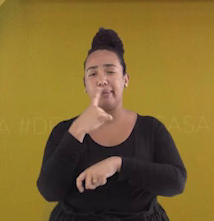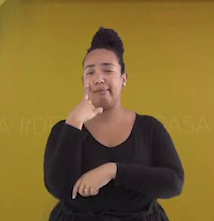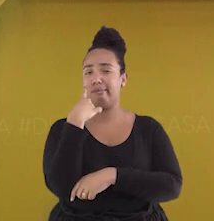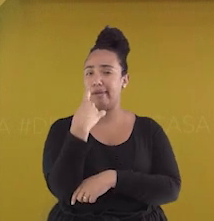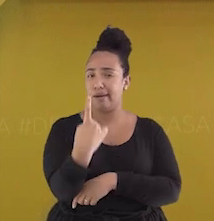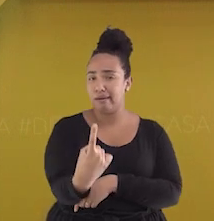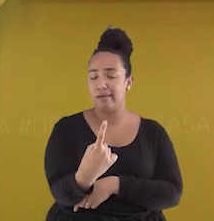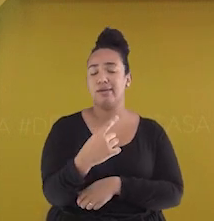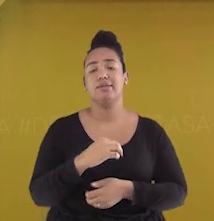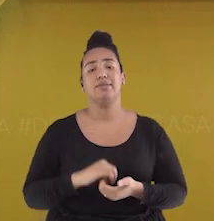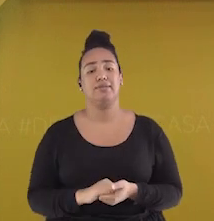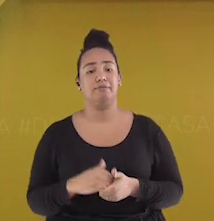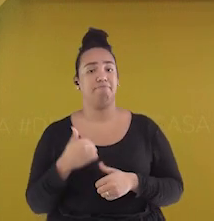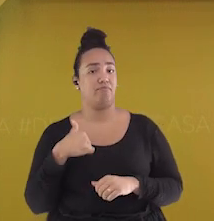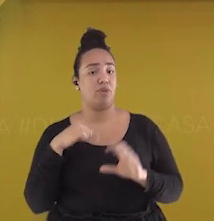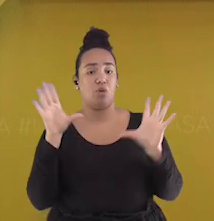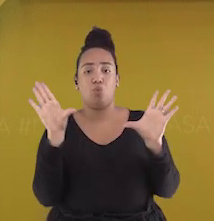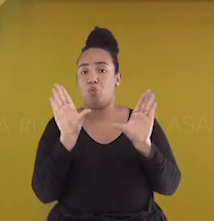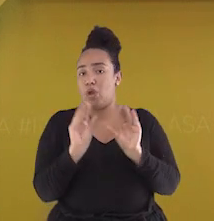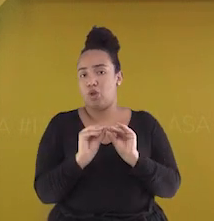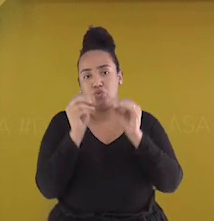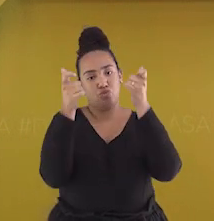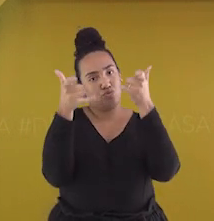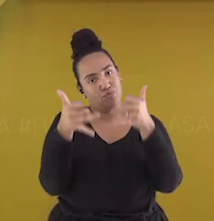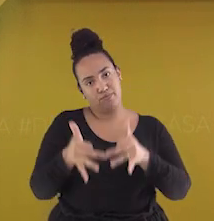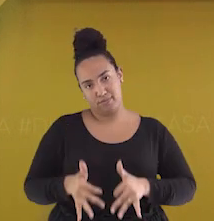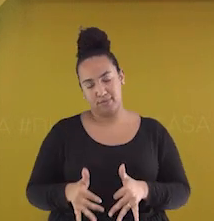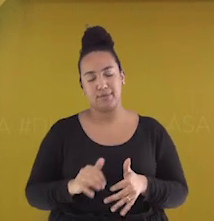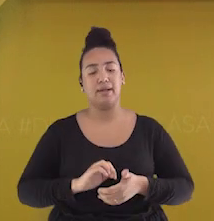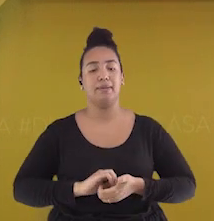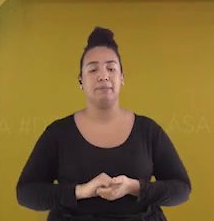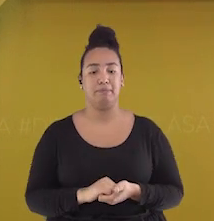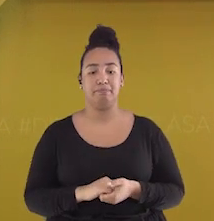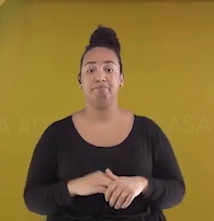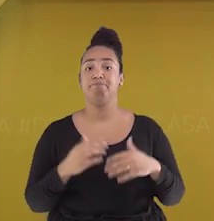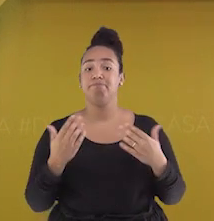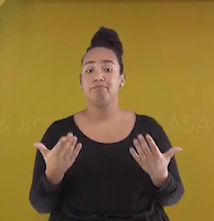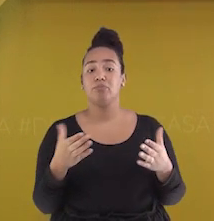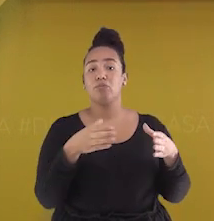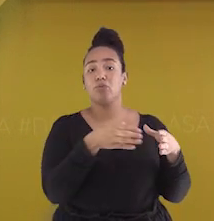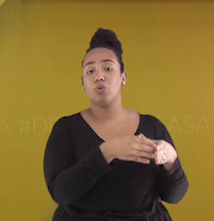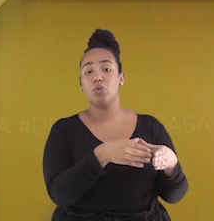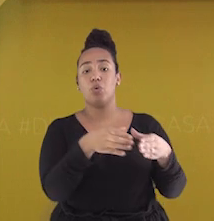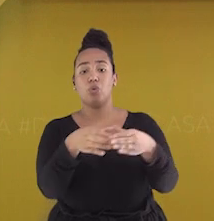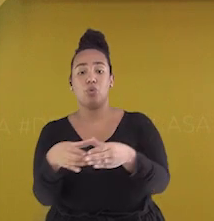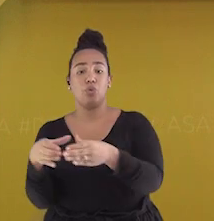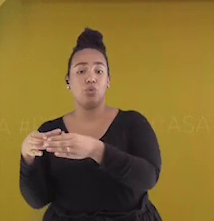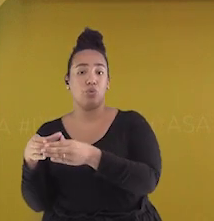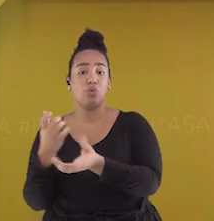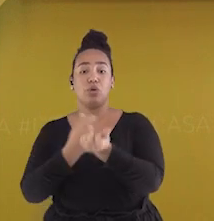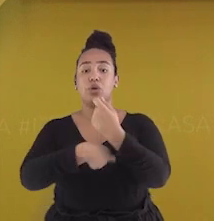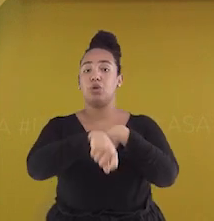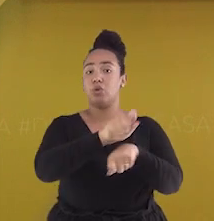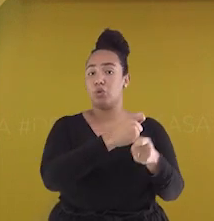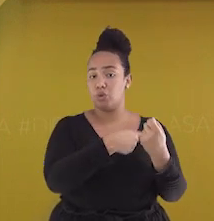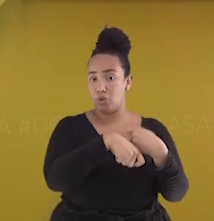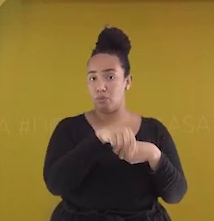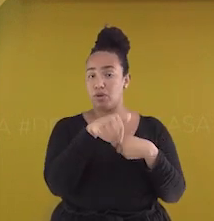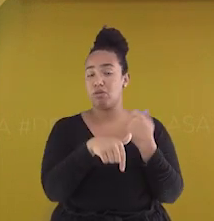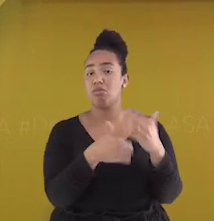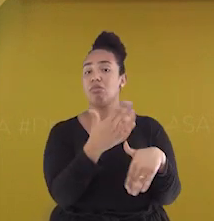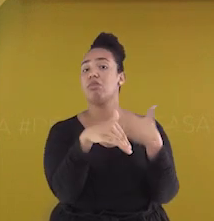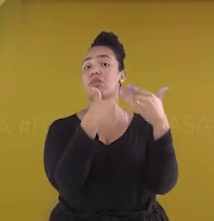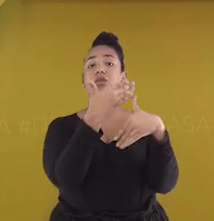econômicos. Falei bem resumidamente. Quanto aos blocos econômicos, pode-se notar que o seu